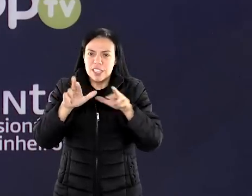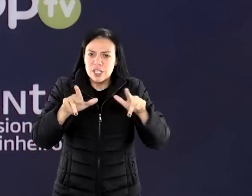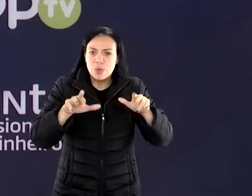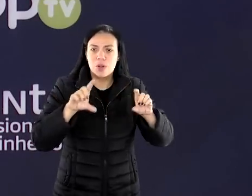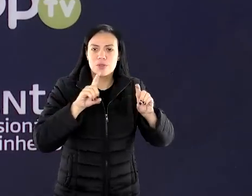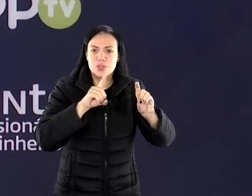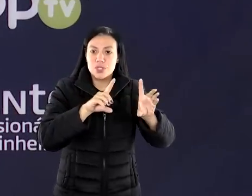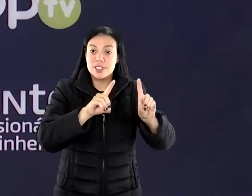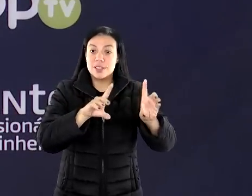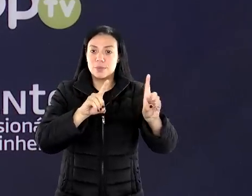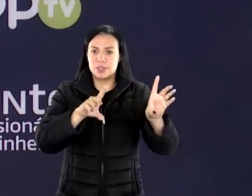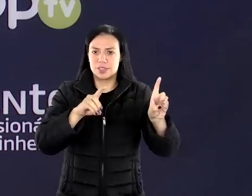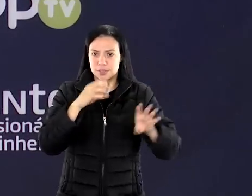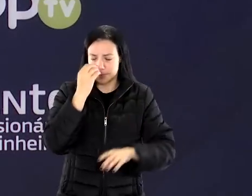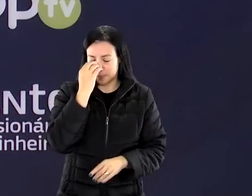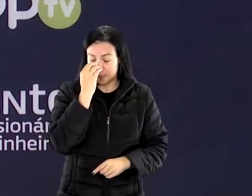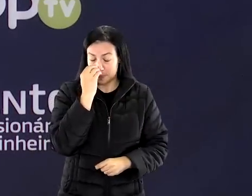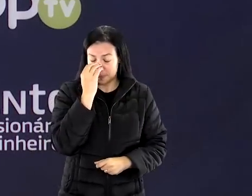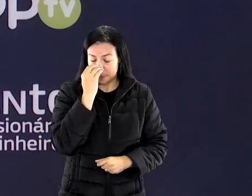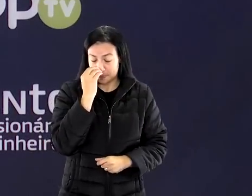Há muitos termos na Bíblia